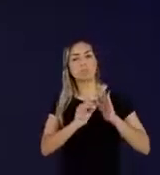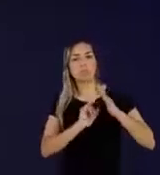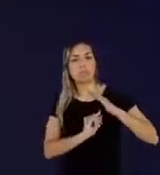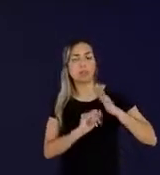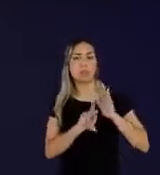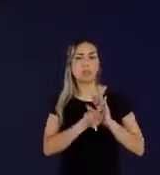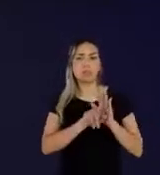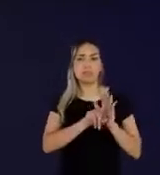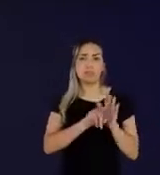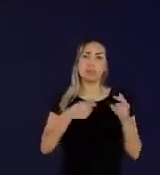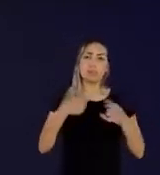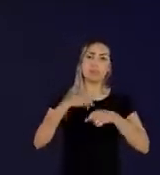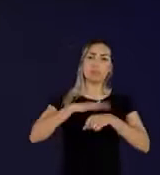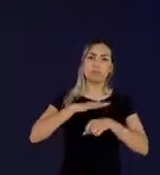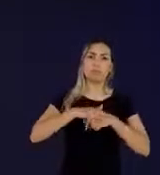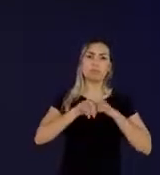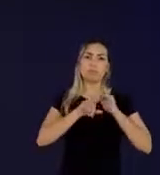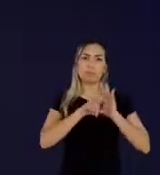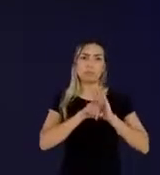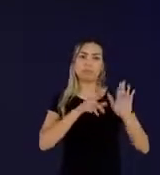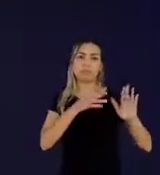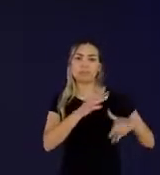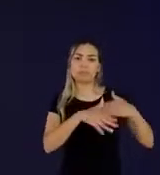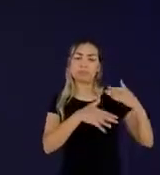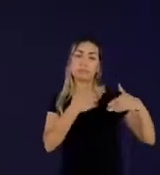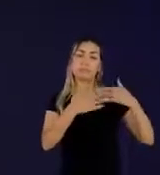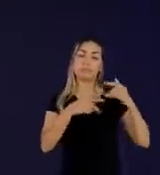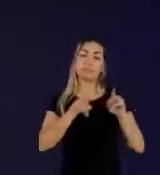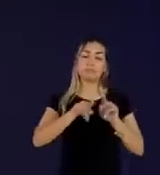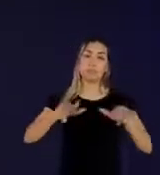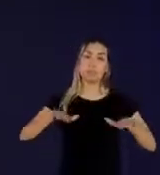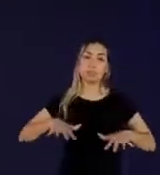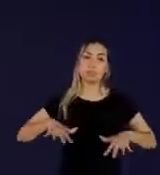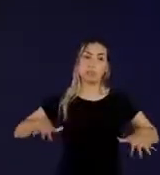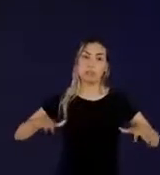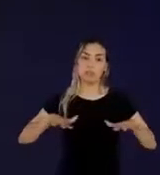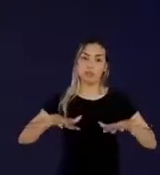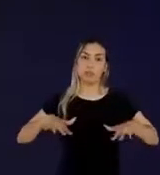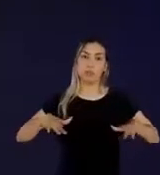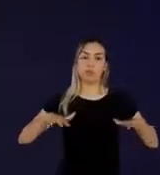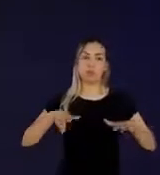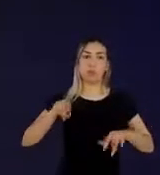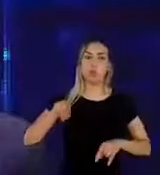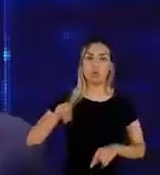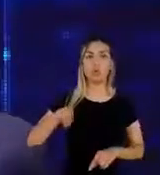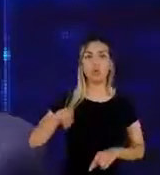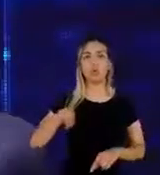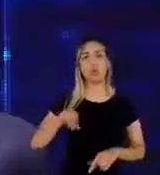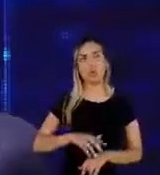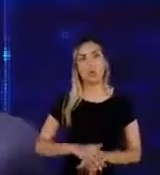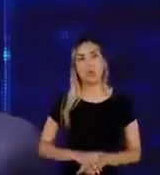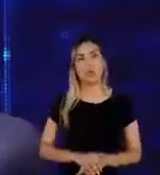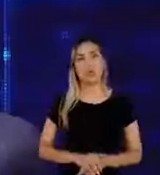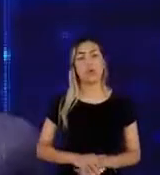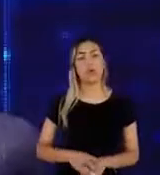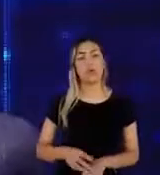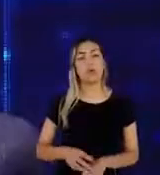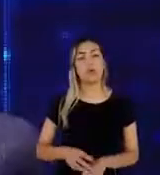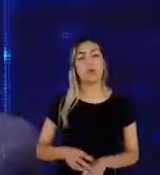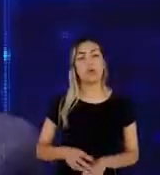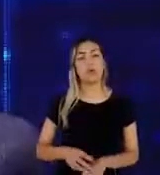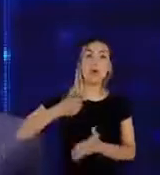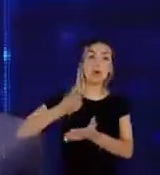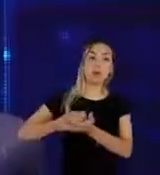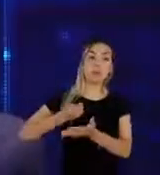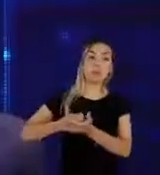uma pesquisa aplicada e o setor, os agentes do setor, eles foram ali, tiveram uma nova obrigação